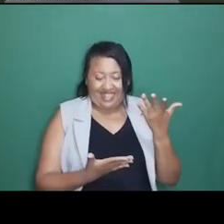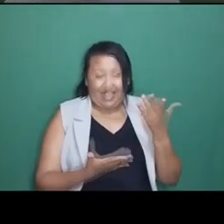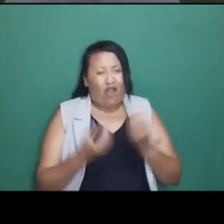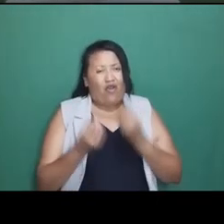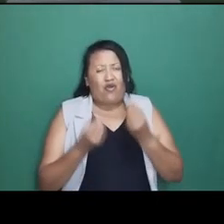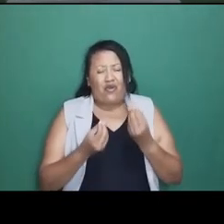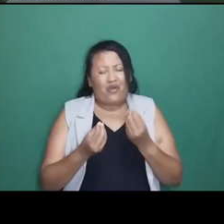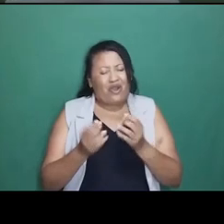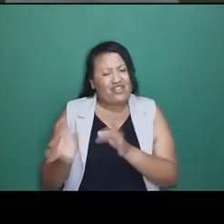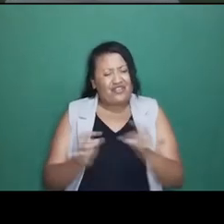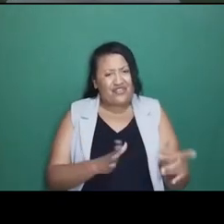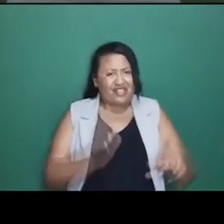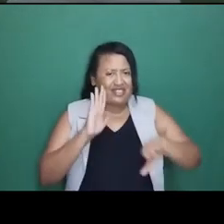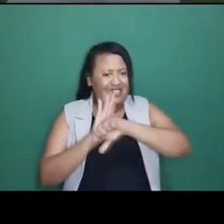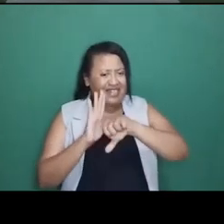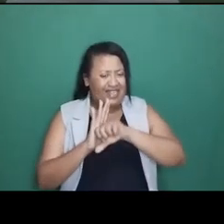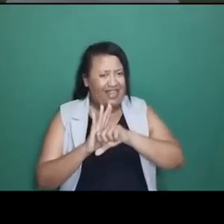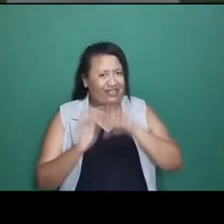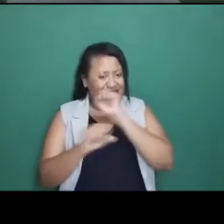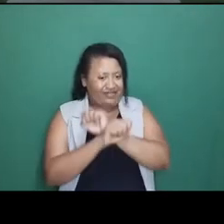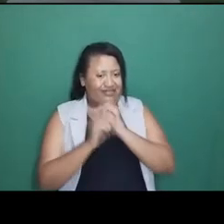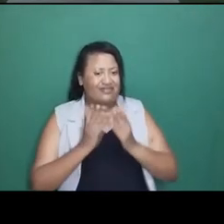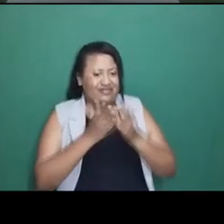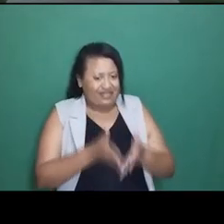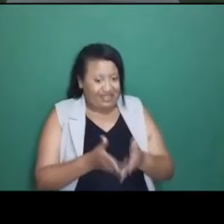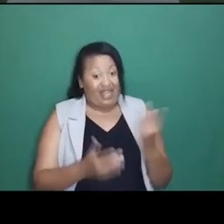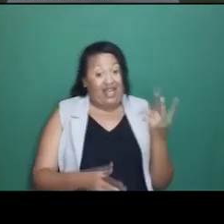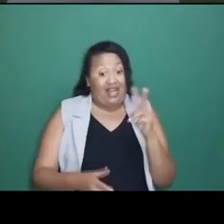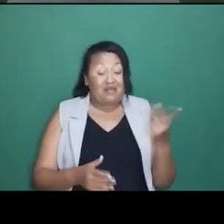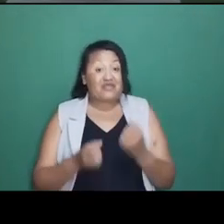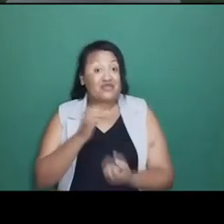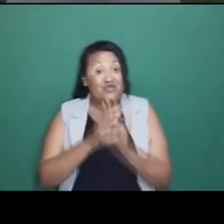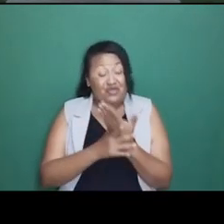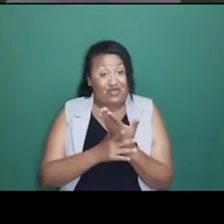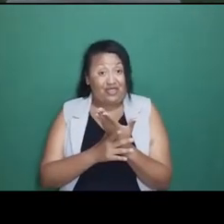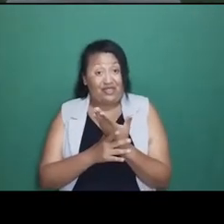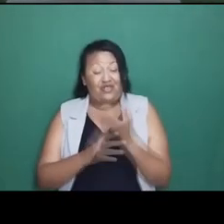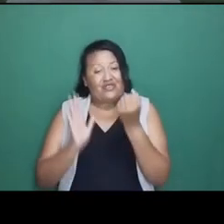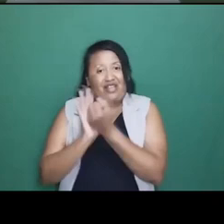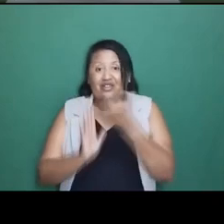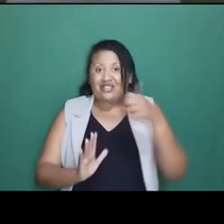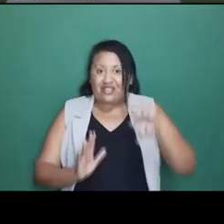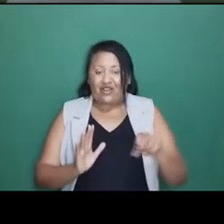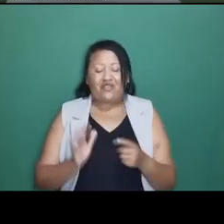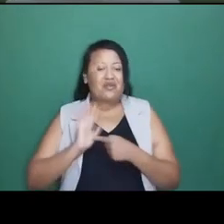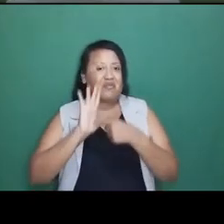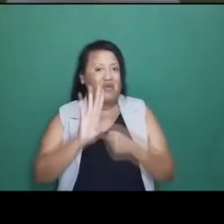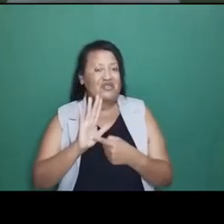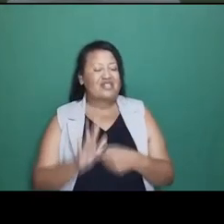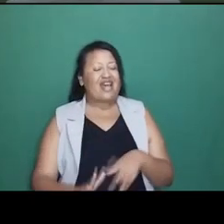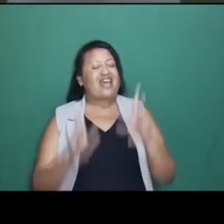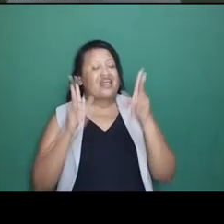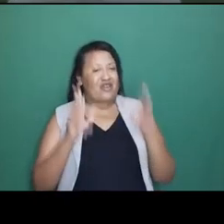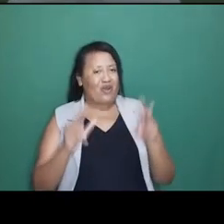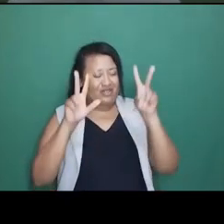negreiro ambas foram produzidos no século 19 apresentam a mesma temática no entanto uma obra é